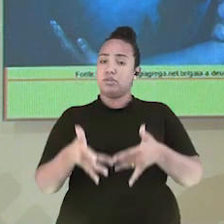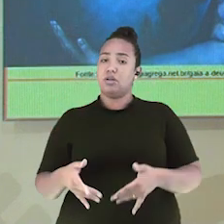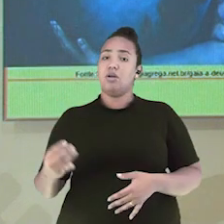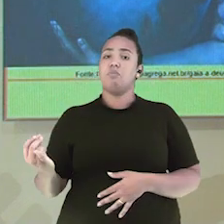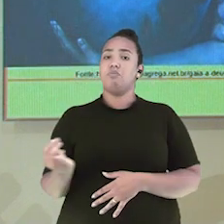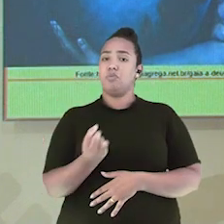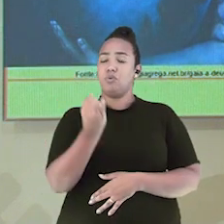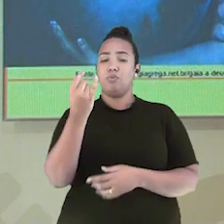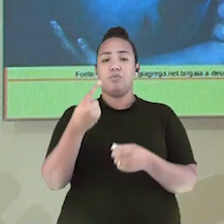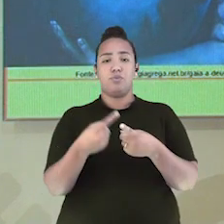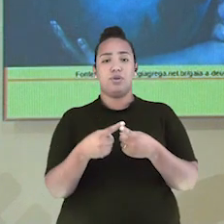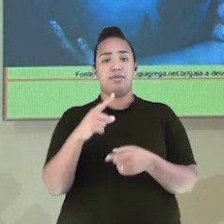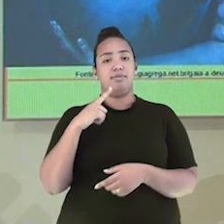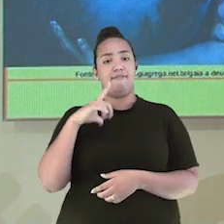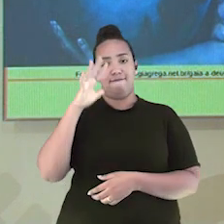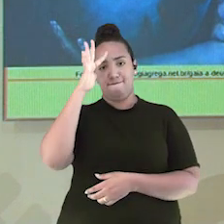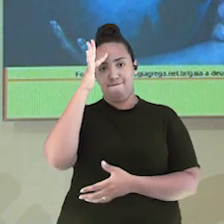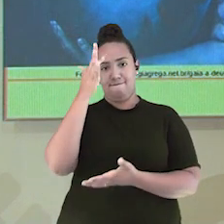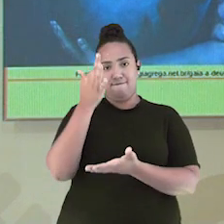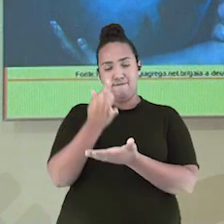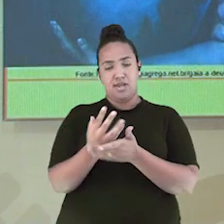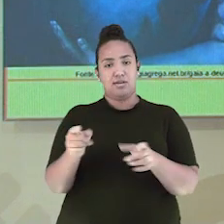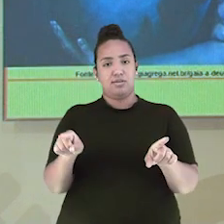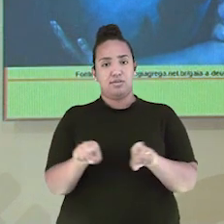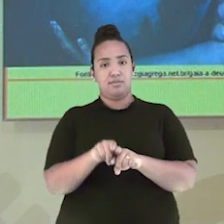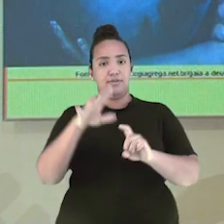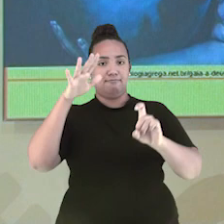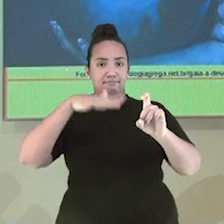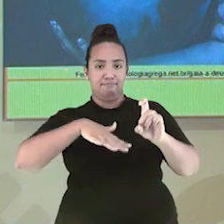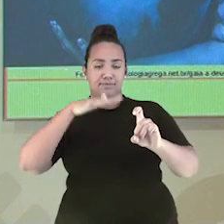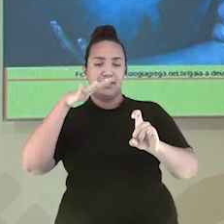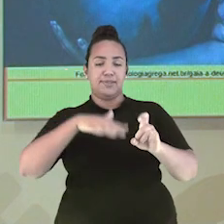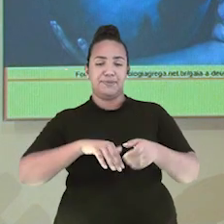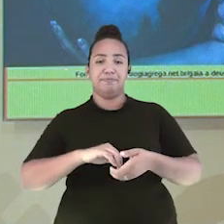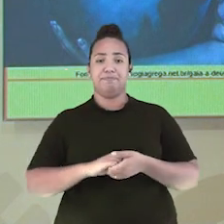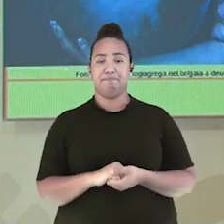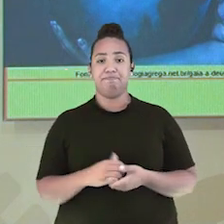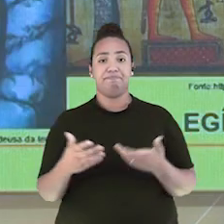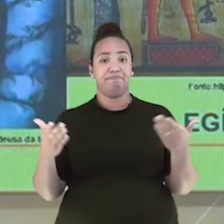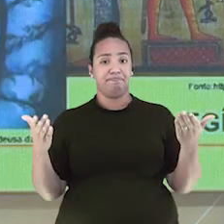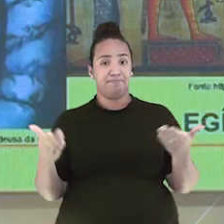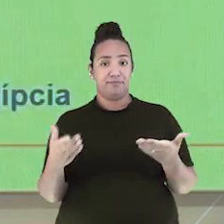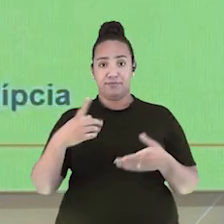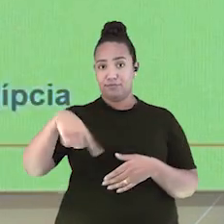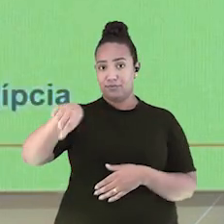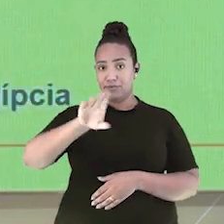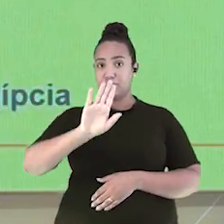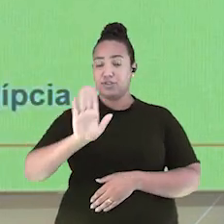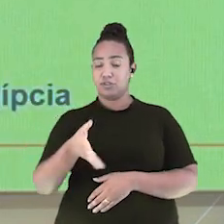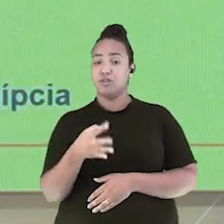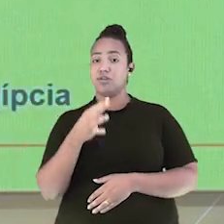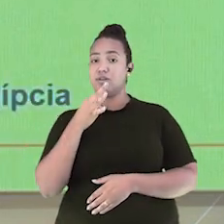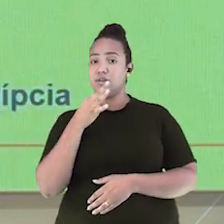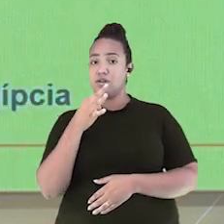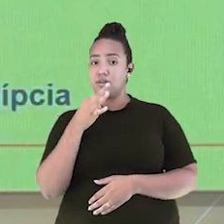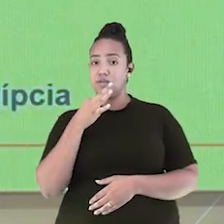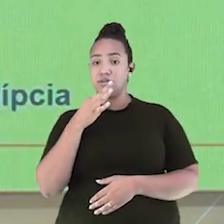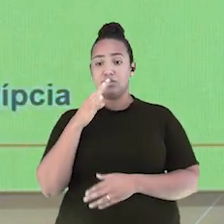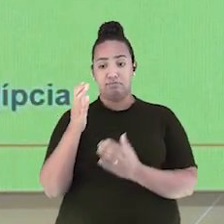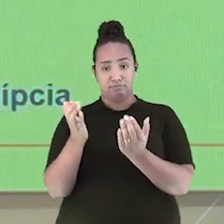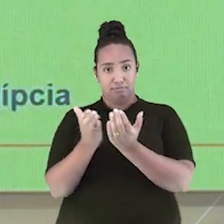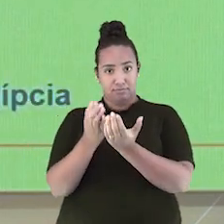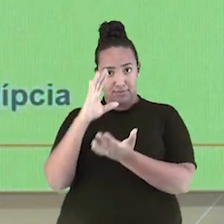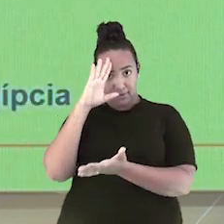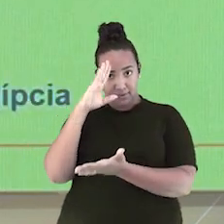muito importante. Elas usam da fé e do mito para explicar a vida. Agora que vocês já conhecem um pouco mais